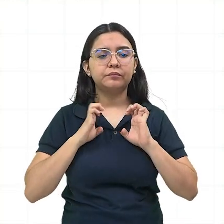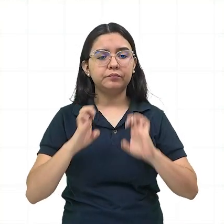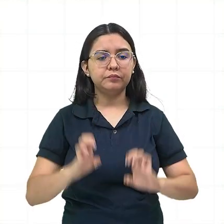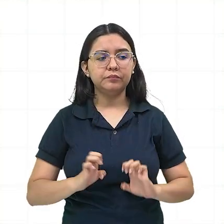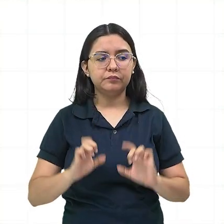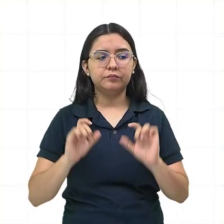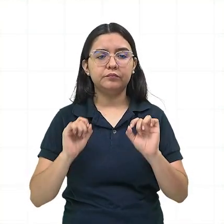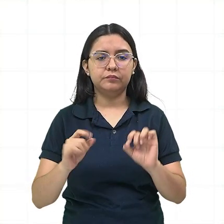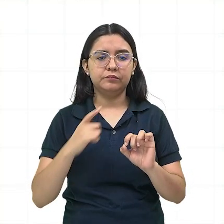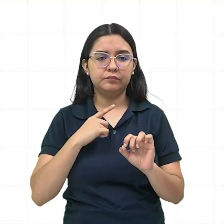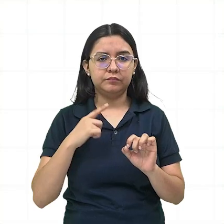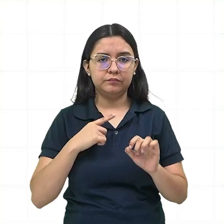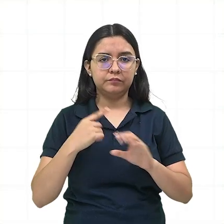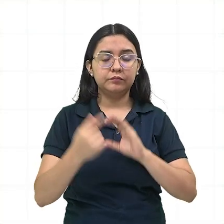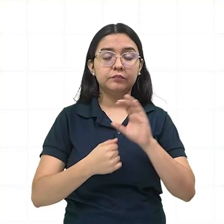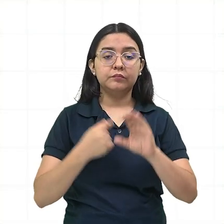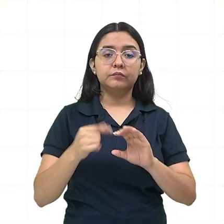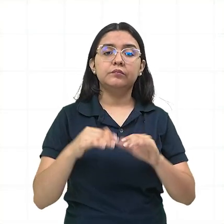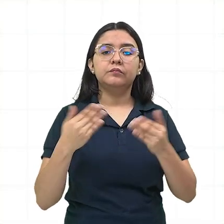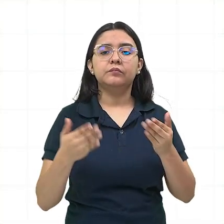enquanto que na idade